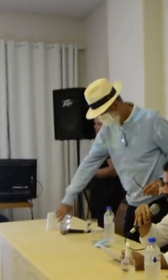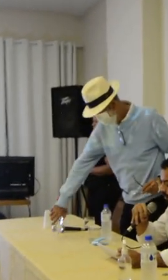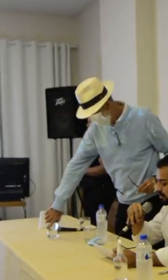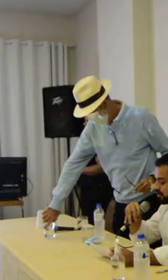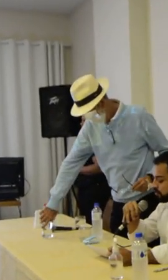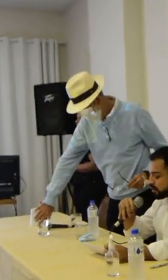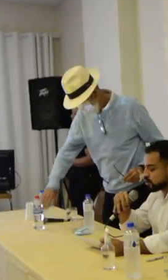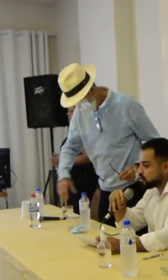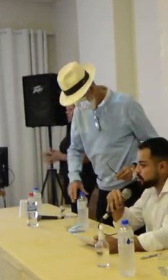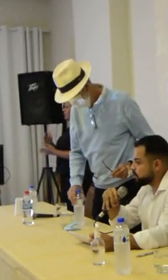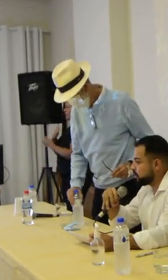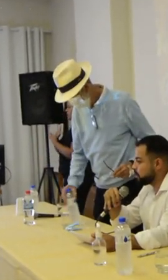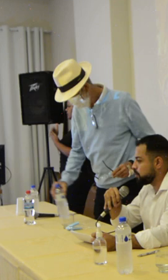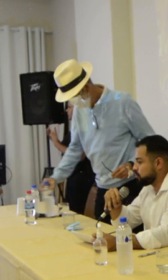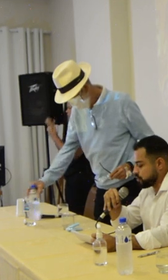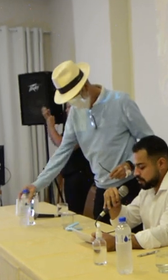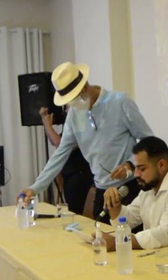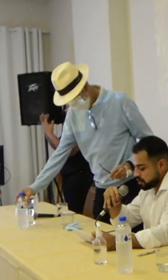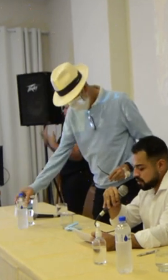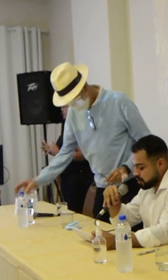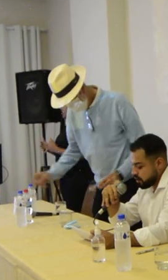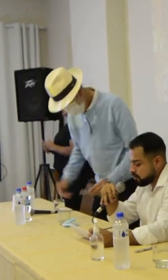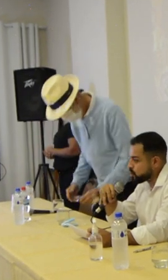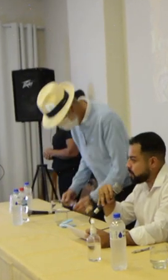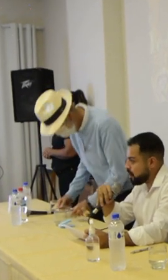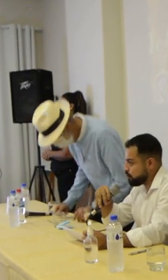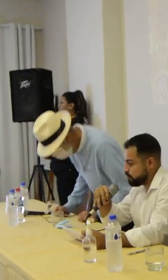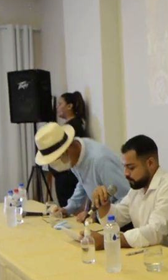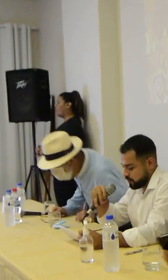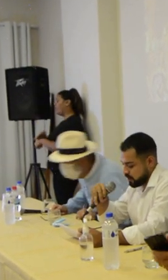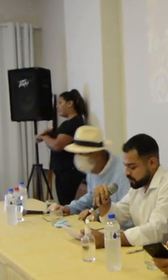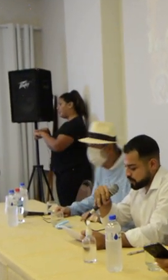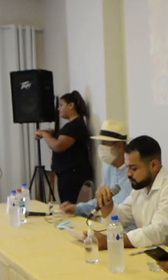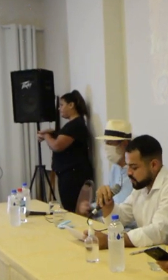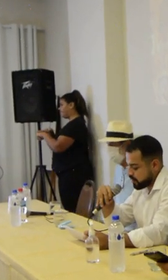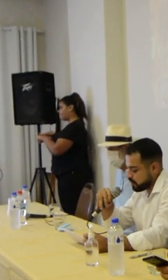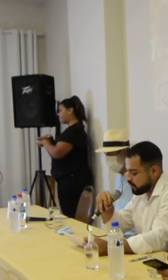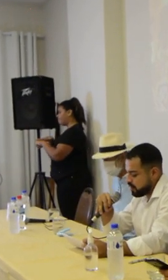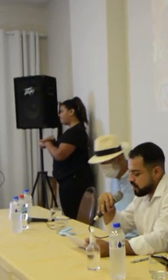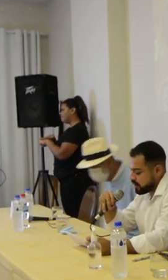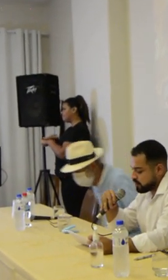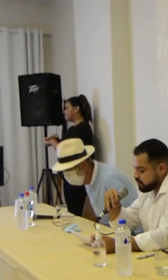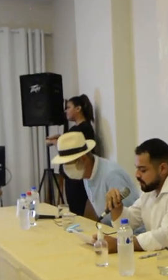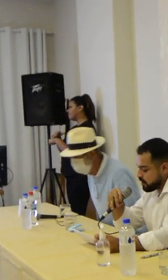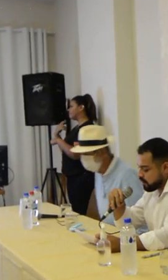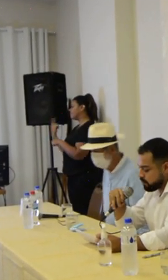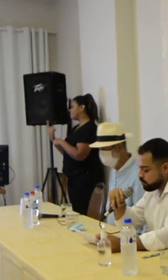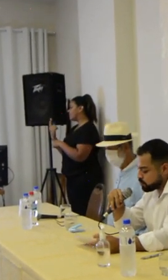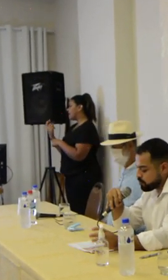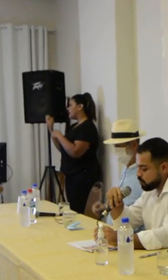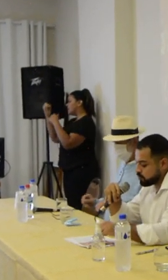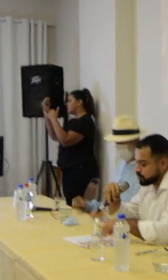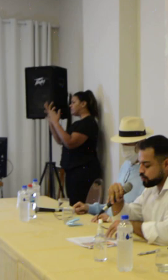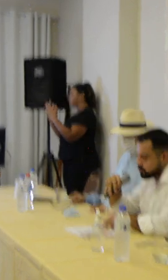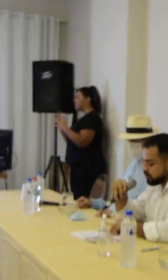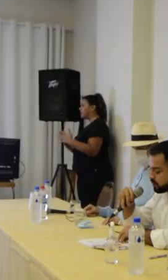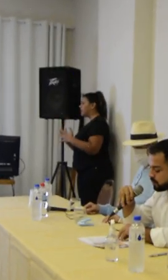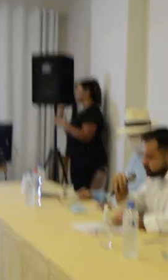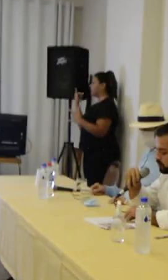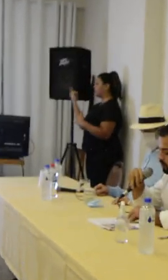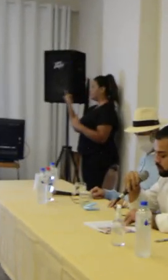E inicialmente explicando para vocês que é um bate-papo, né? A gente vai aqui falar alguns